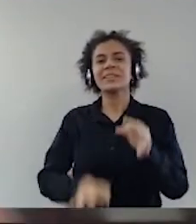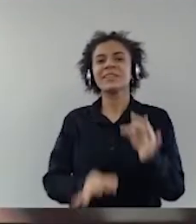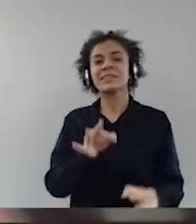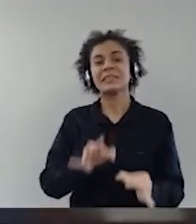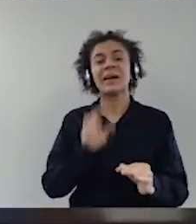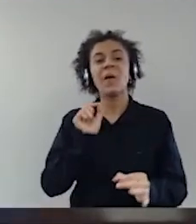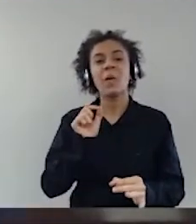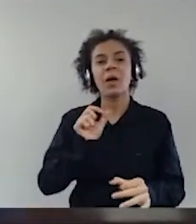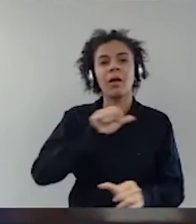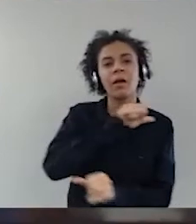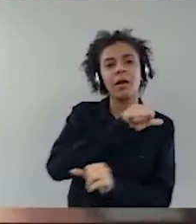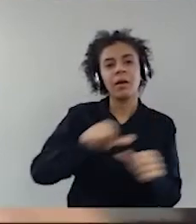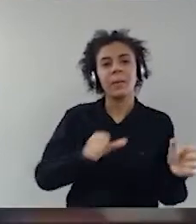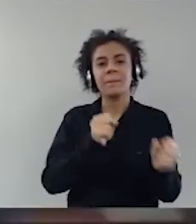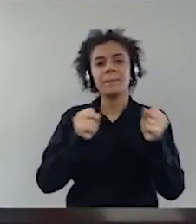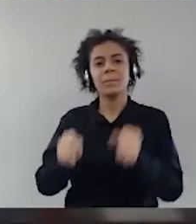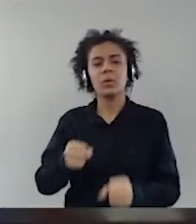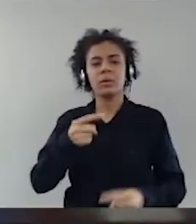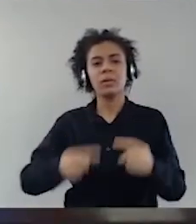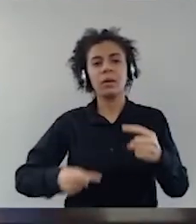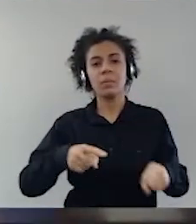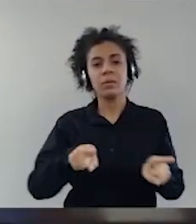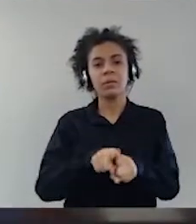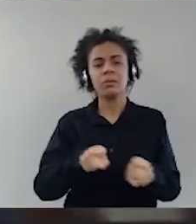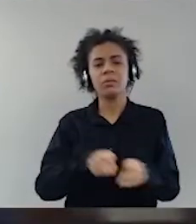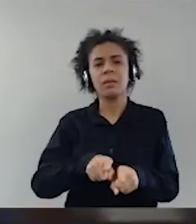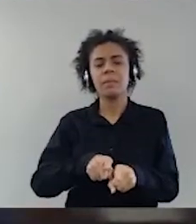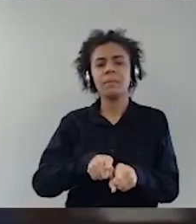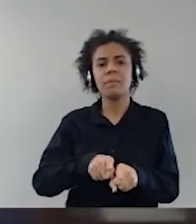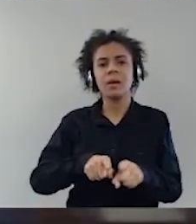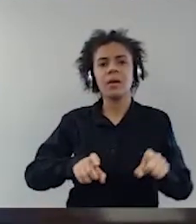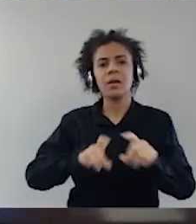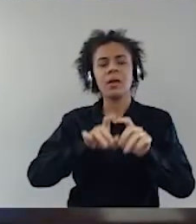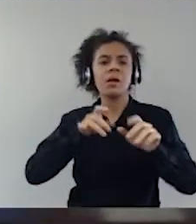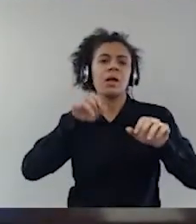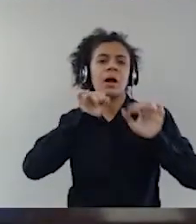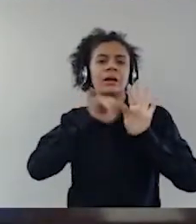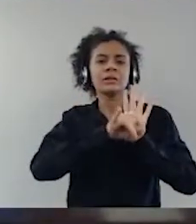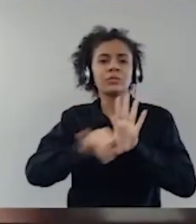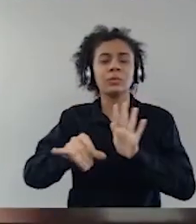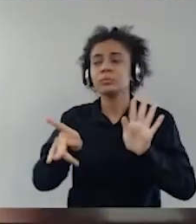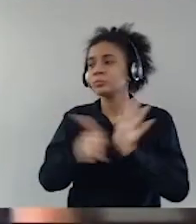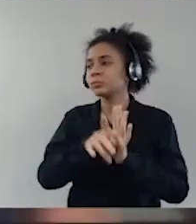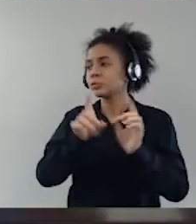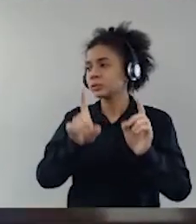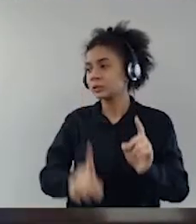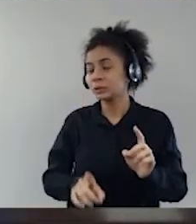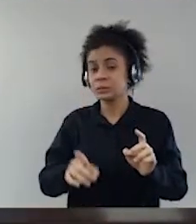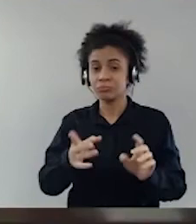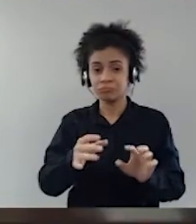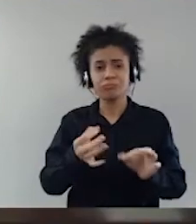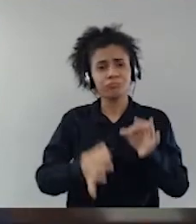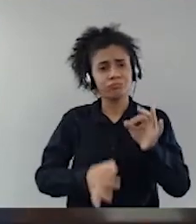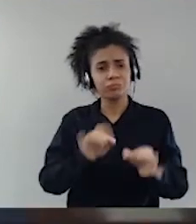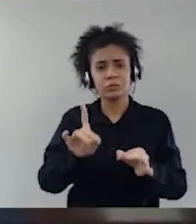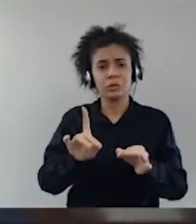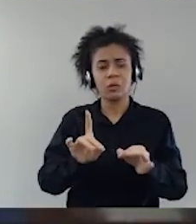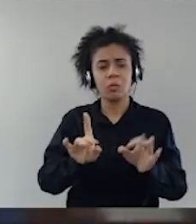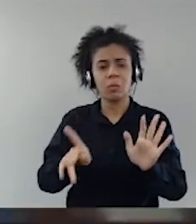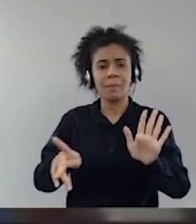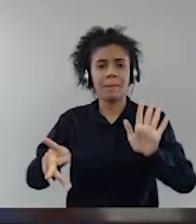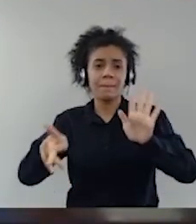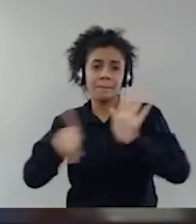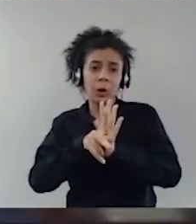que transforme o poder político e a mídia como mecanismos de proteção de direitos, e uma cultura jurídica democrática e não